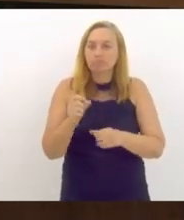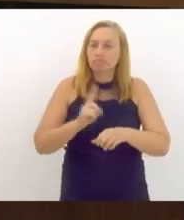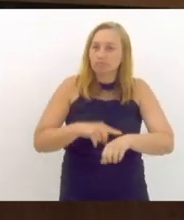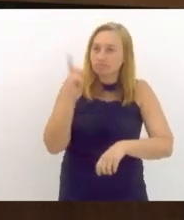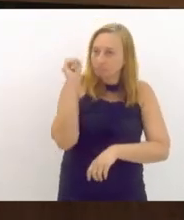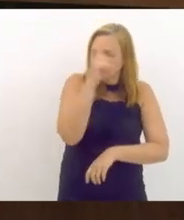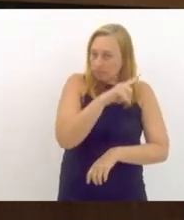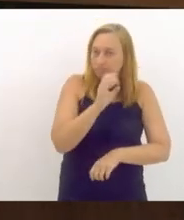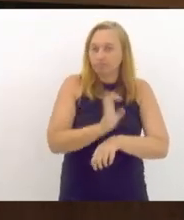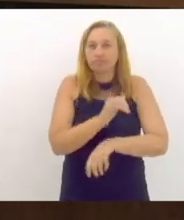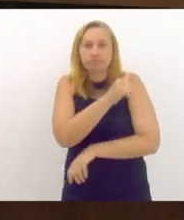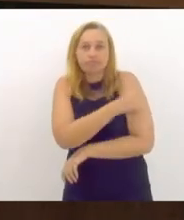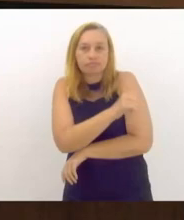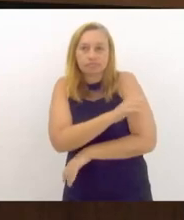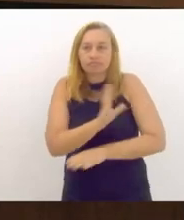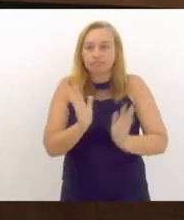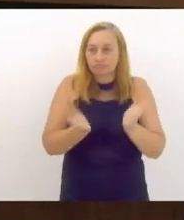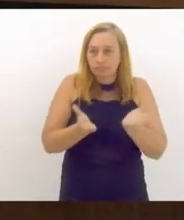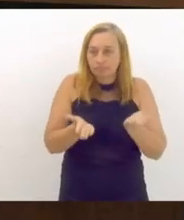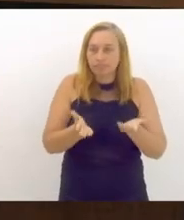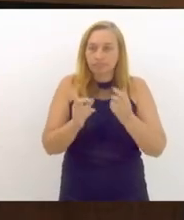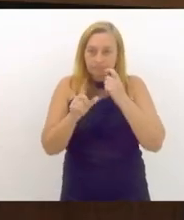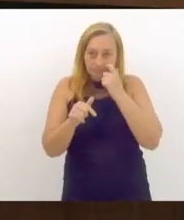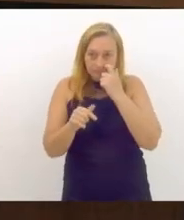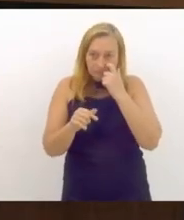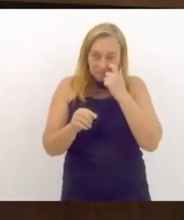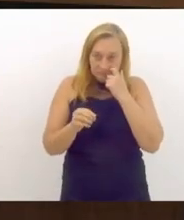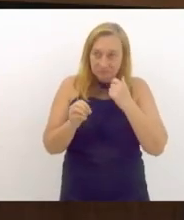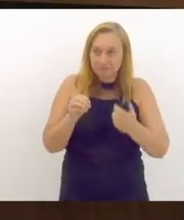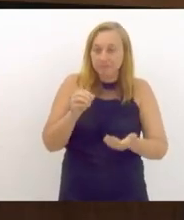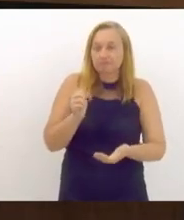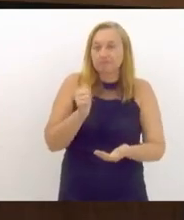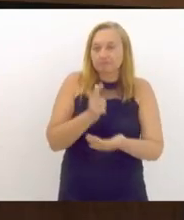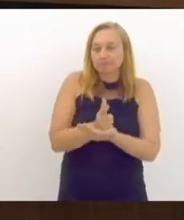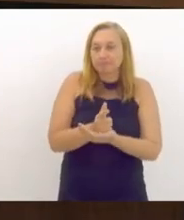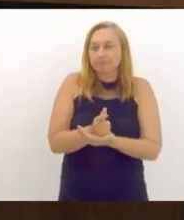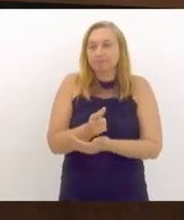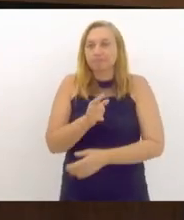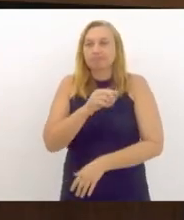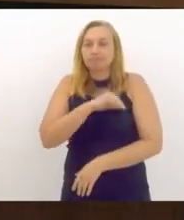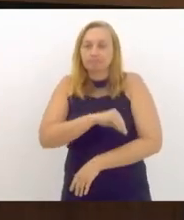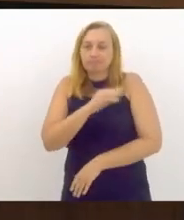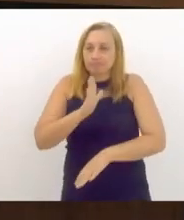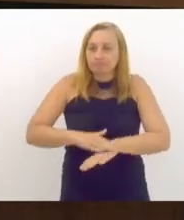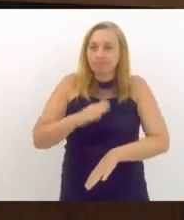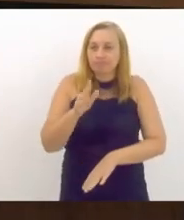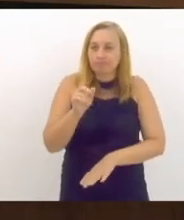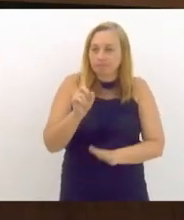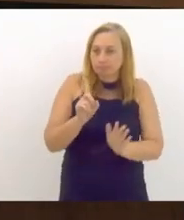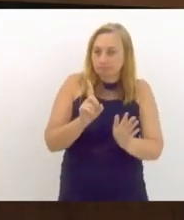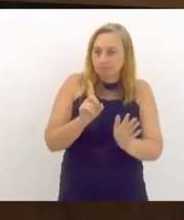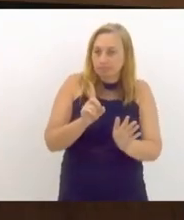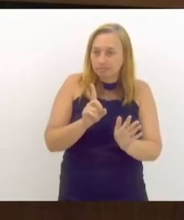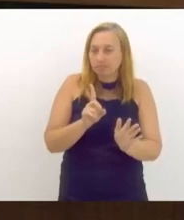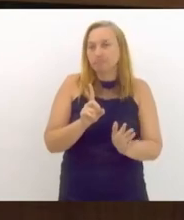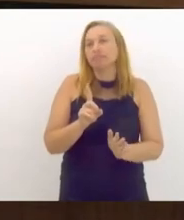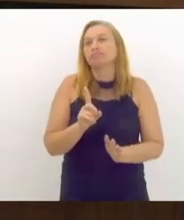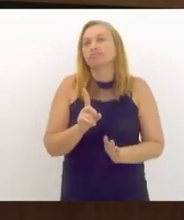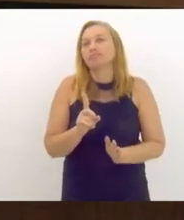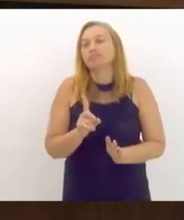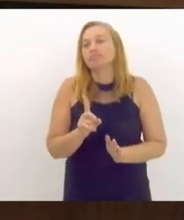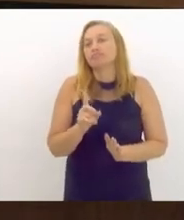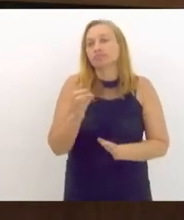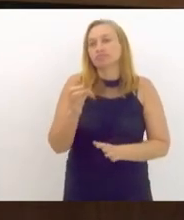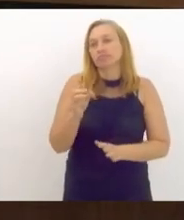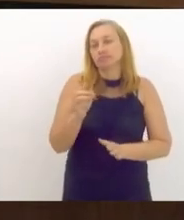O Estado do Rio de Janeiro hoje ainda é o Estado que paga o salário mais baixo aos seus professores entre todas as redes estaduais, mas com muito